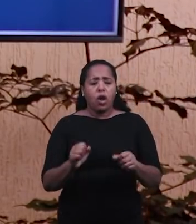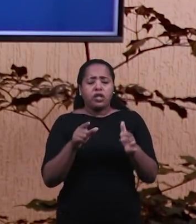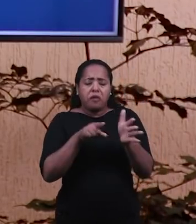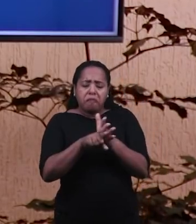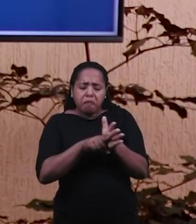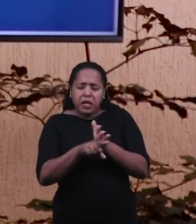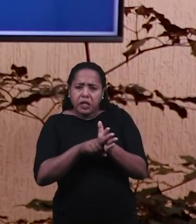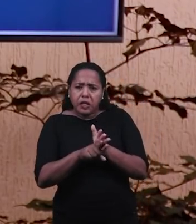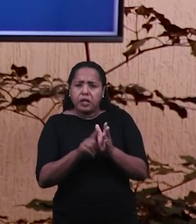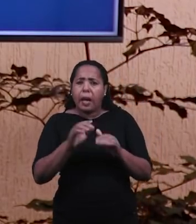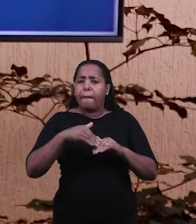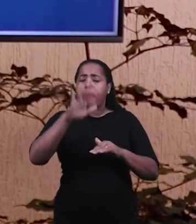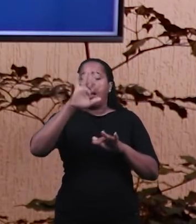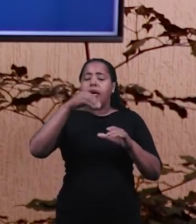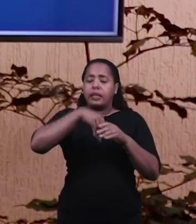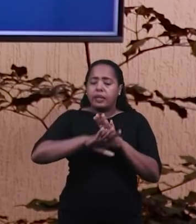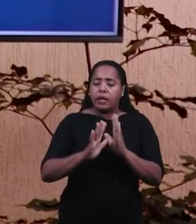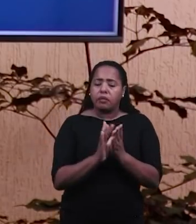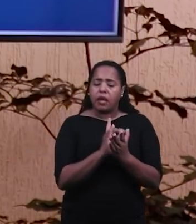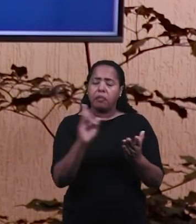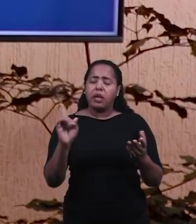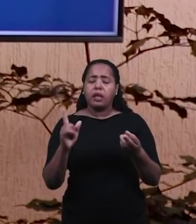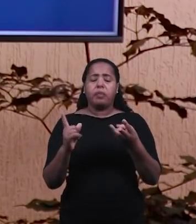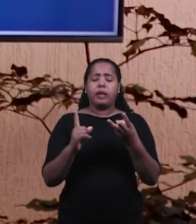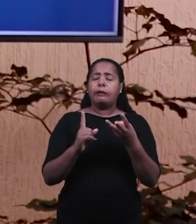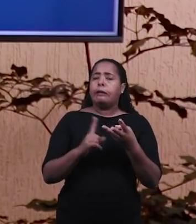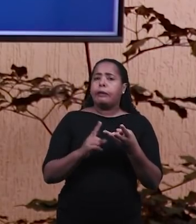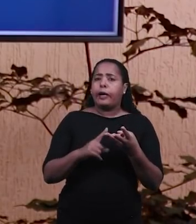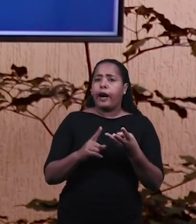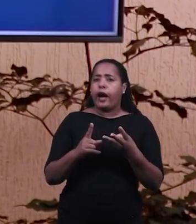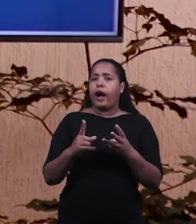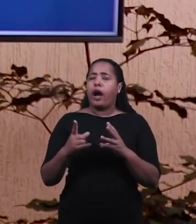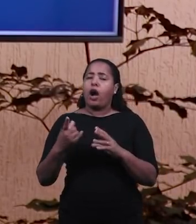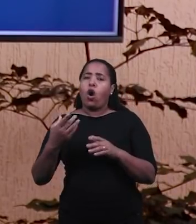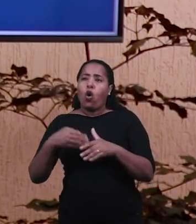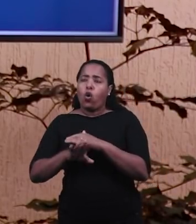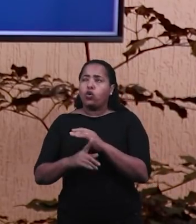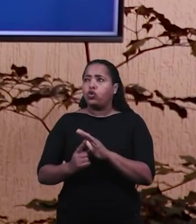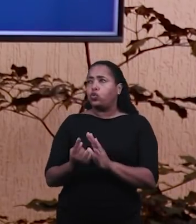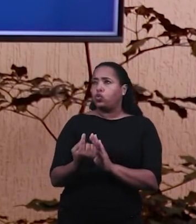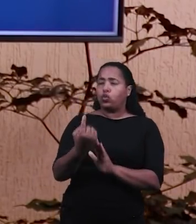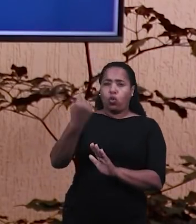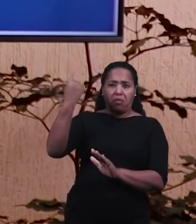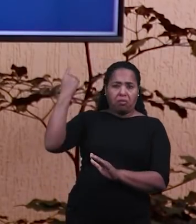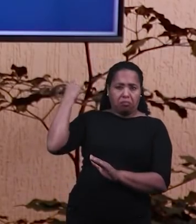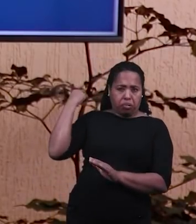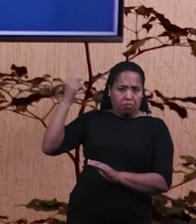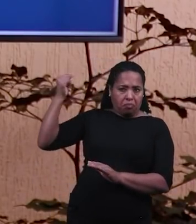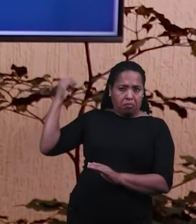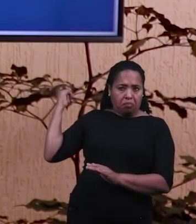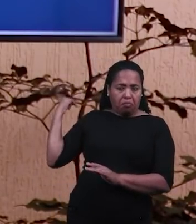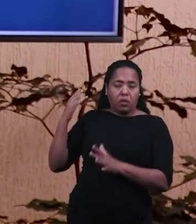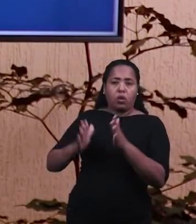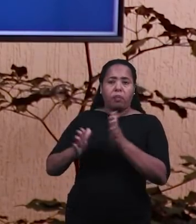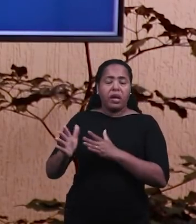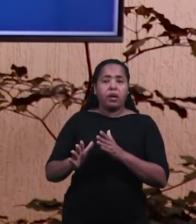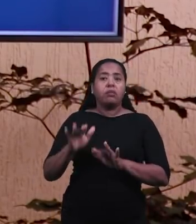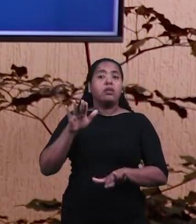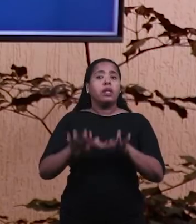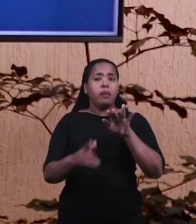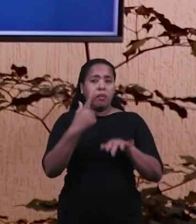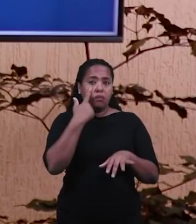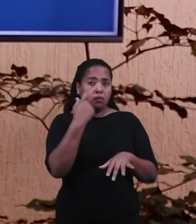coisa mais na Bíblia, ou alguma coisa sobre costumes da época, geografia da época, vai depender do interesse da